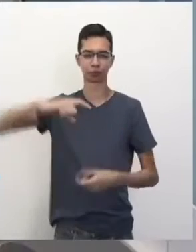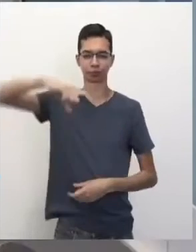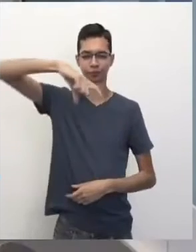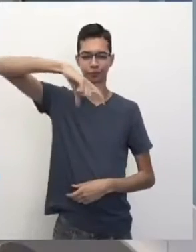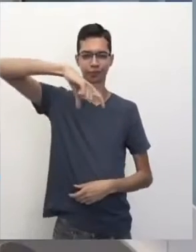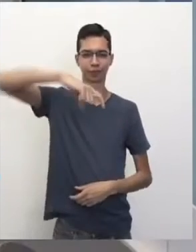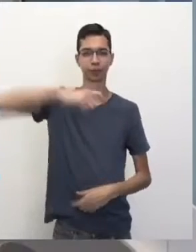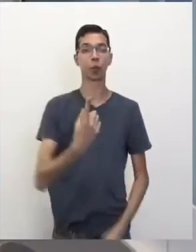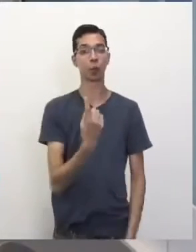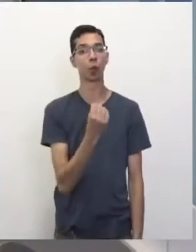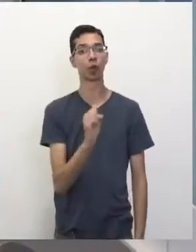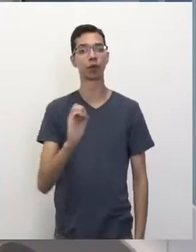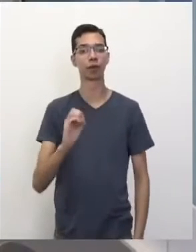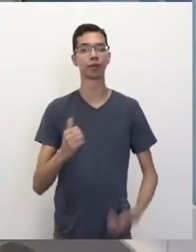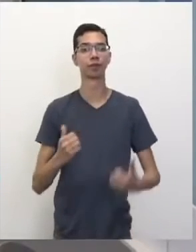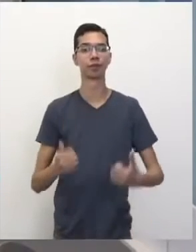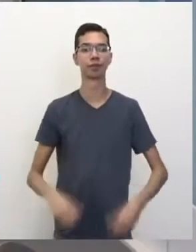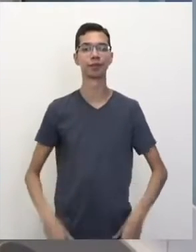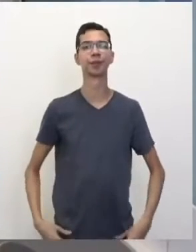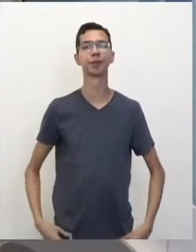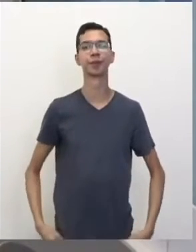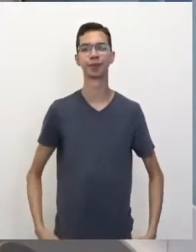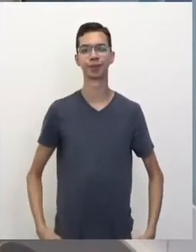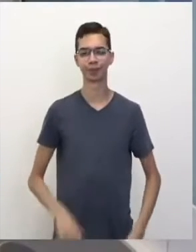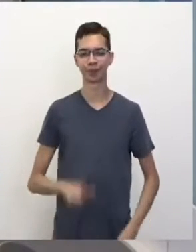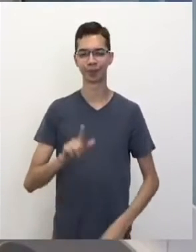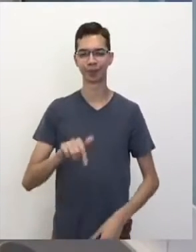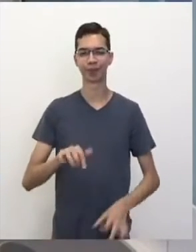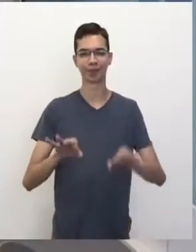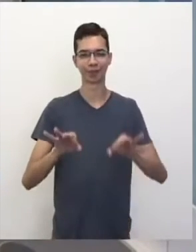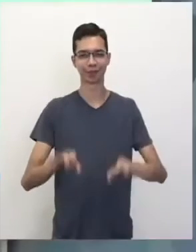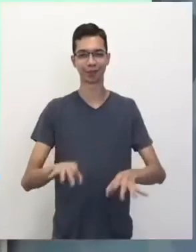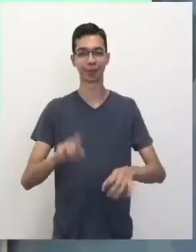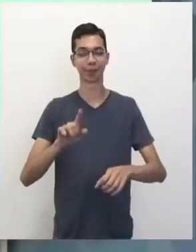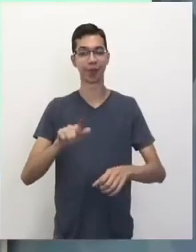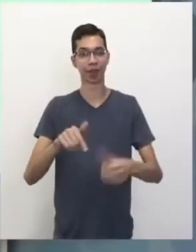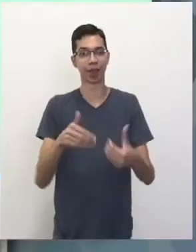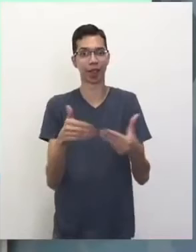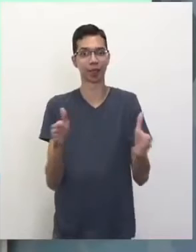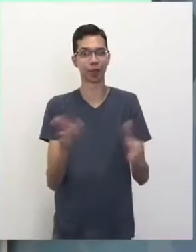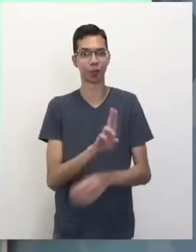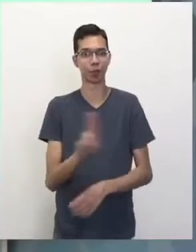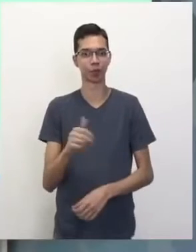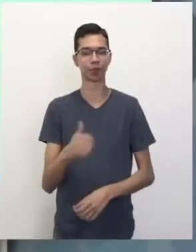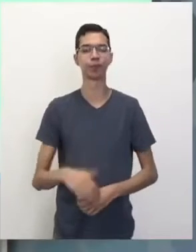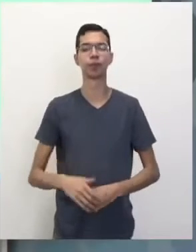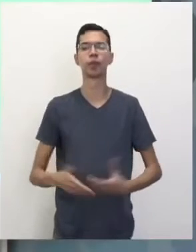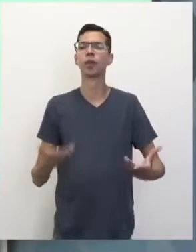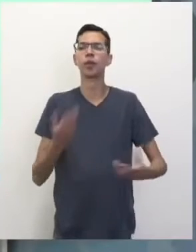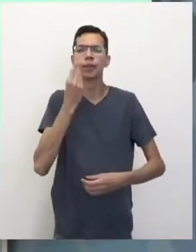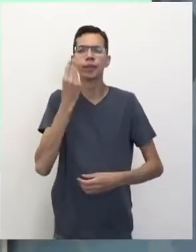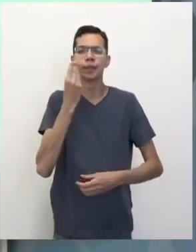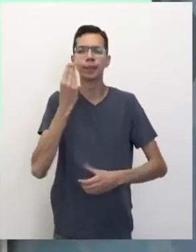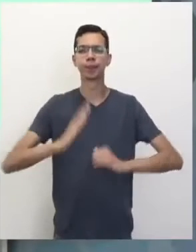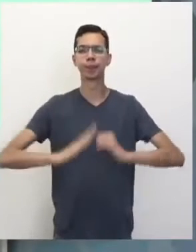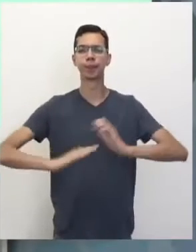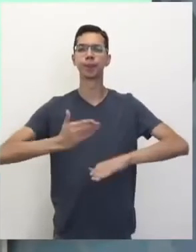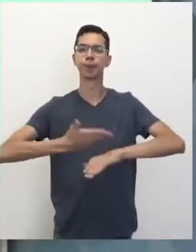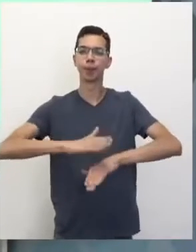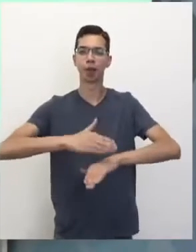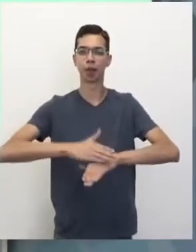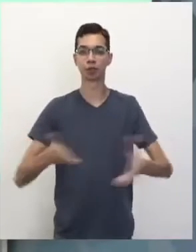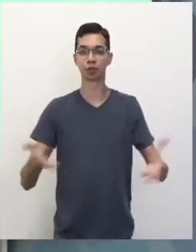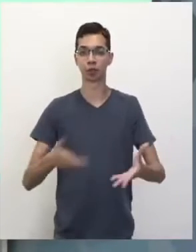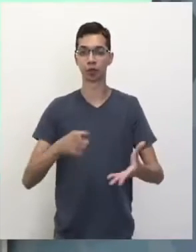aberto, né? É, aberto, isso mesmo, isso mesmo. Então vamos tentar aí praticar numa atividade que tem aí no caderno,